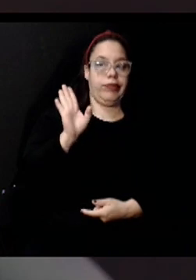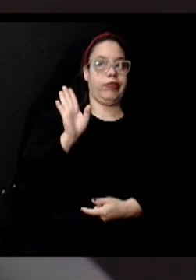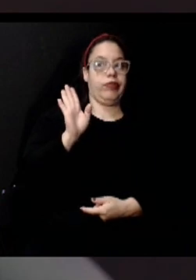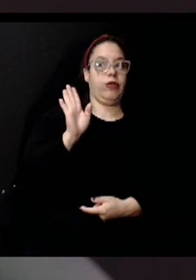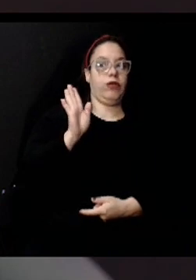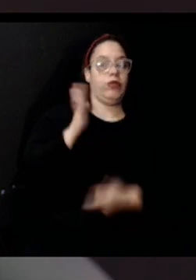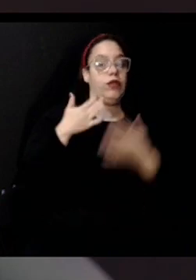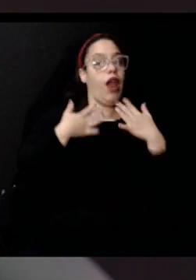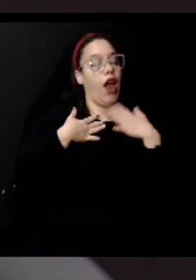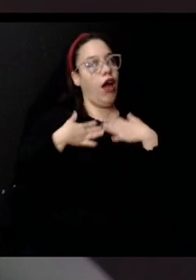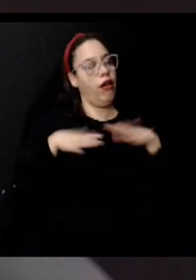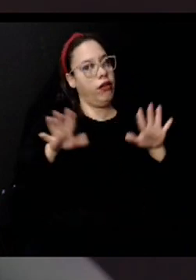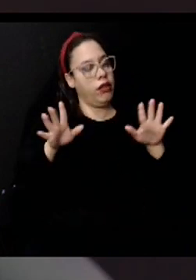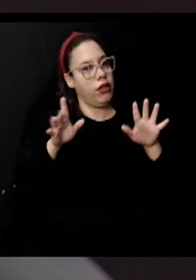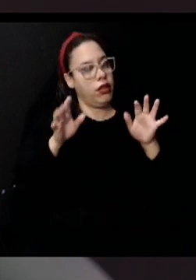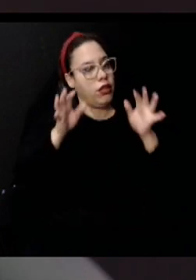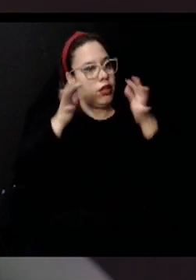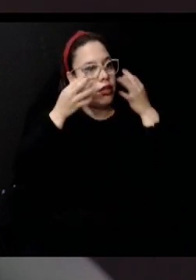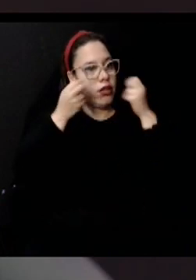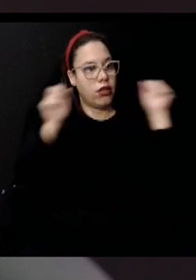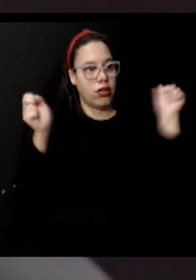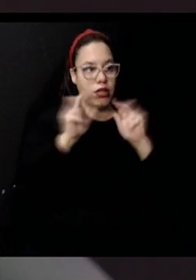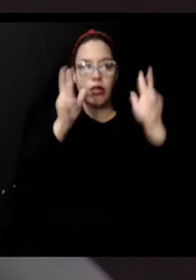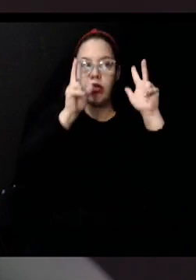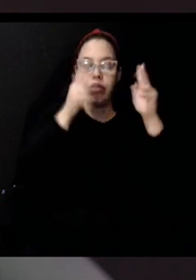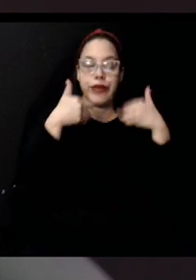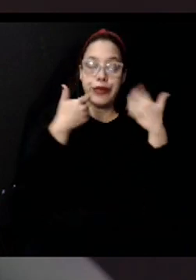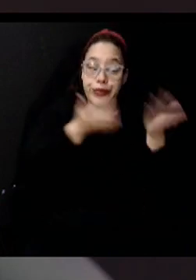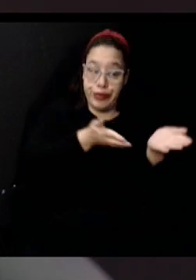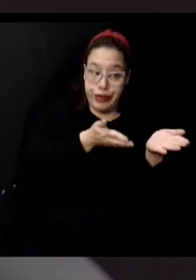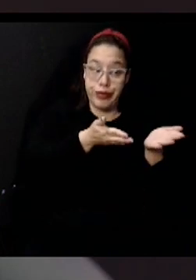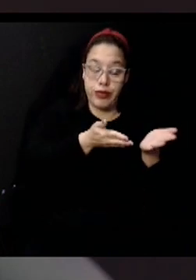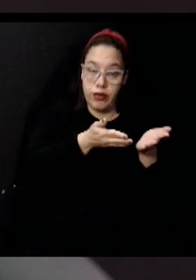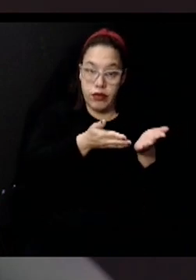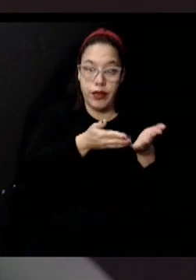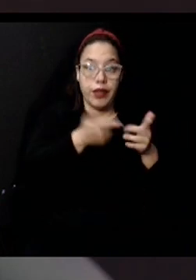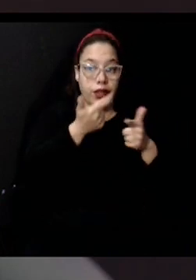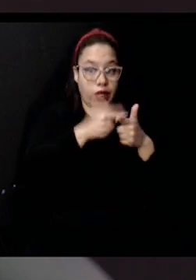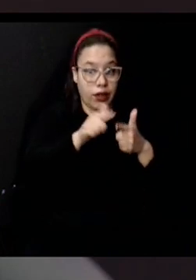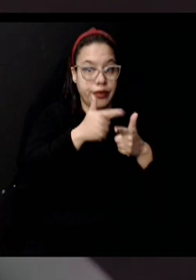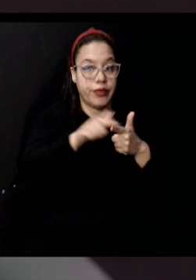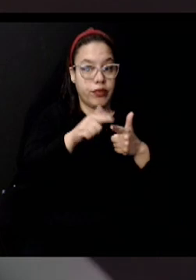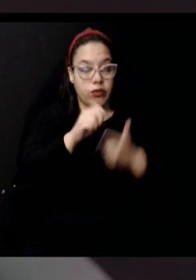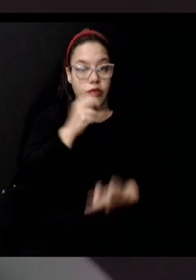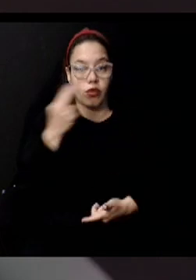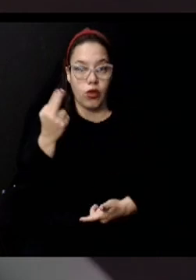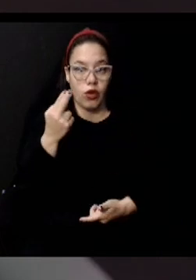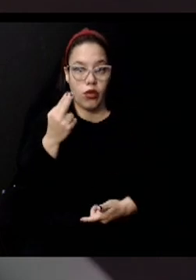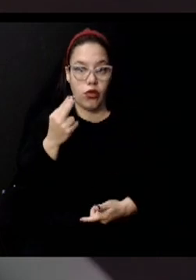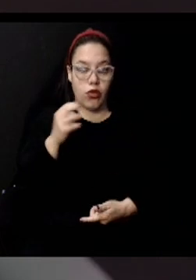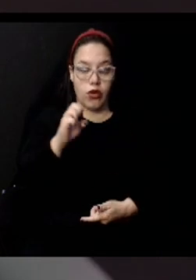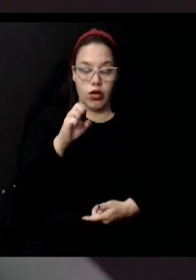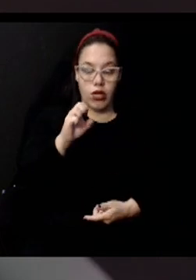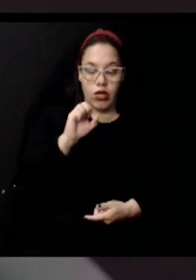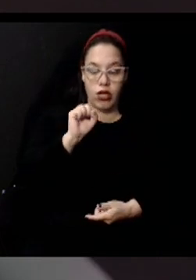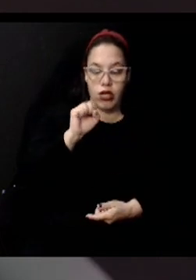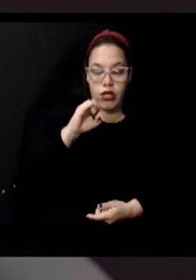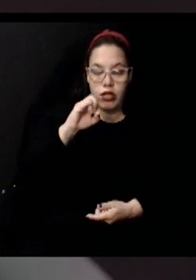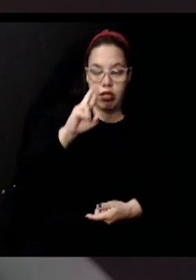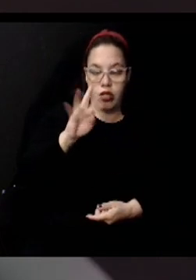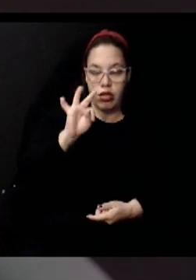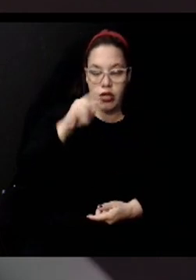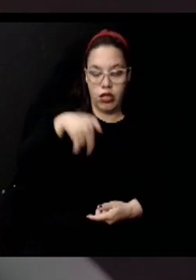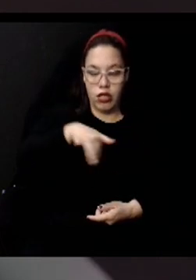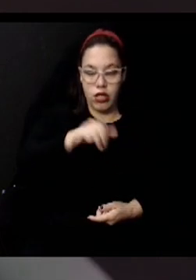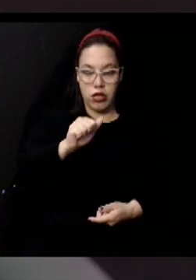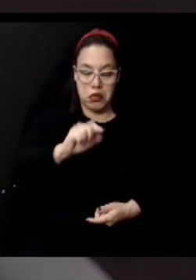Quem está à volta é Uhum. a própria pessoa também. Sim. Aí se torna um problema, porque ou é distimia, ou é alguma outra coisa